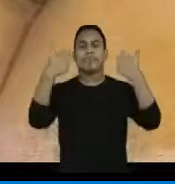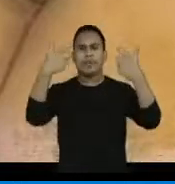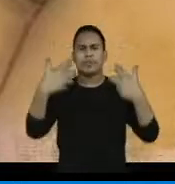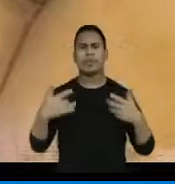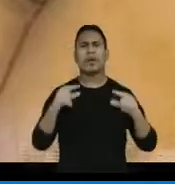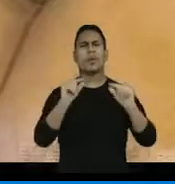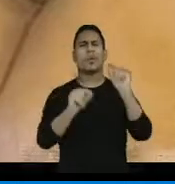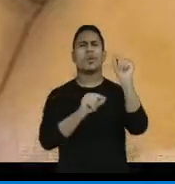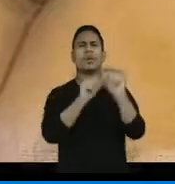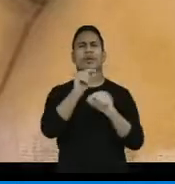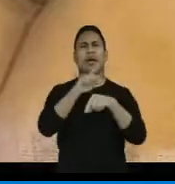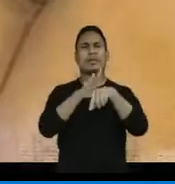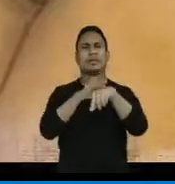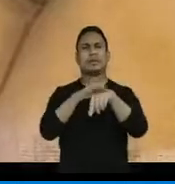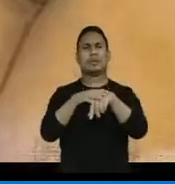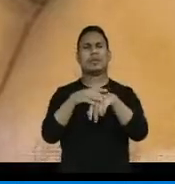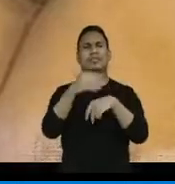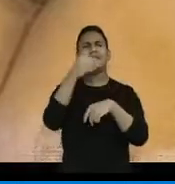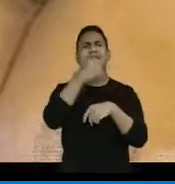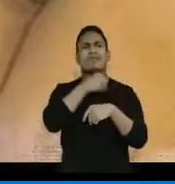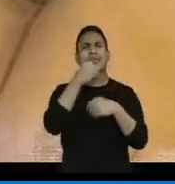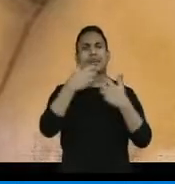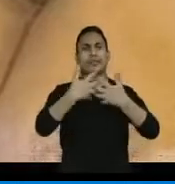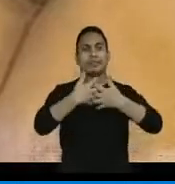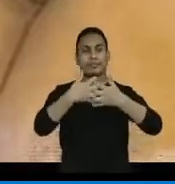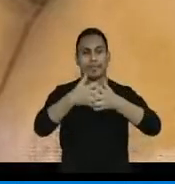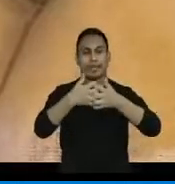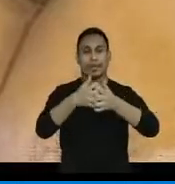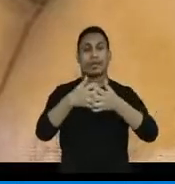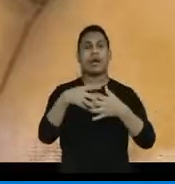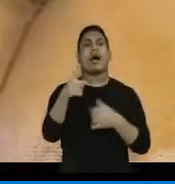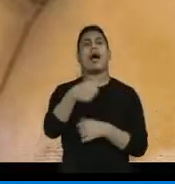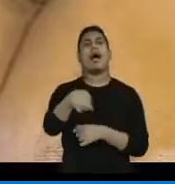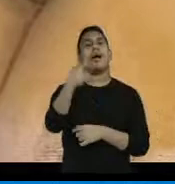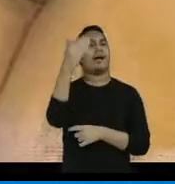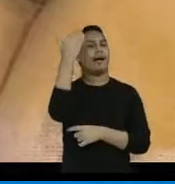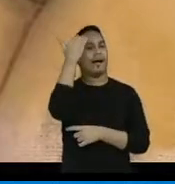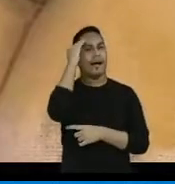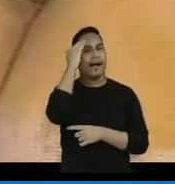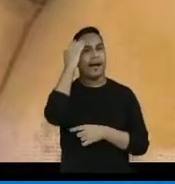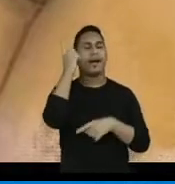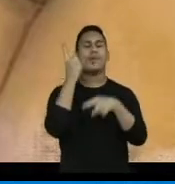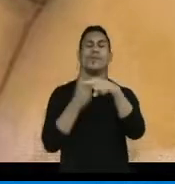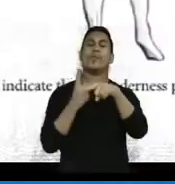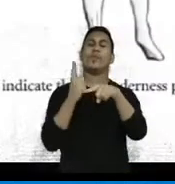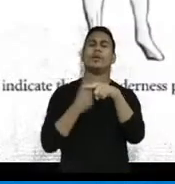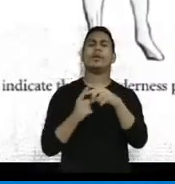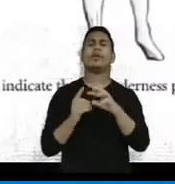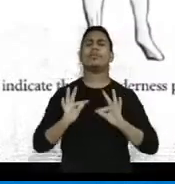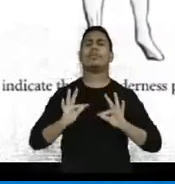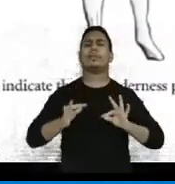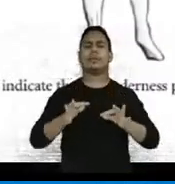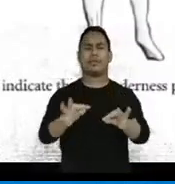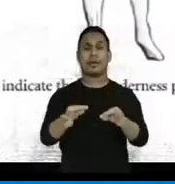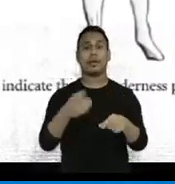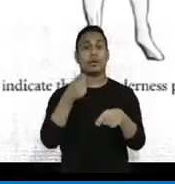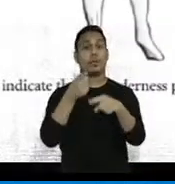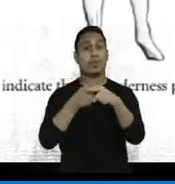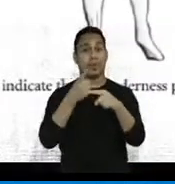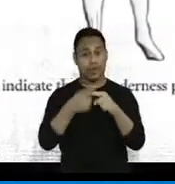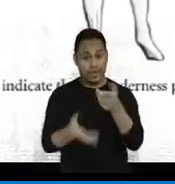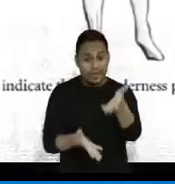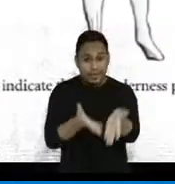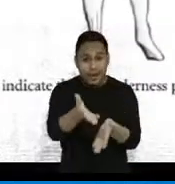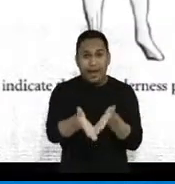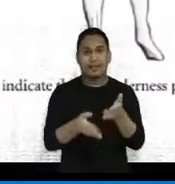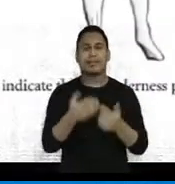possam entender o porquê do tratamento, o porquê que a gente trata com alimentação dessa forma, tá bom? Só